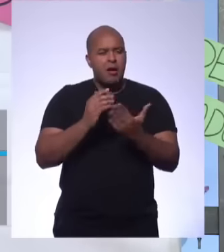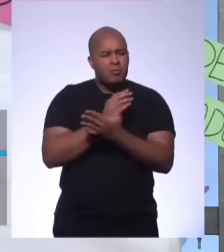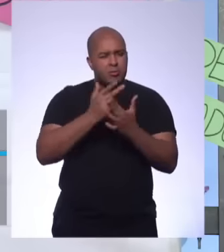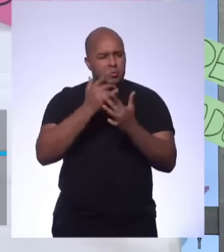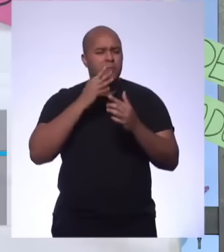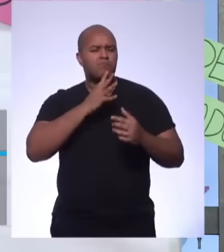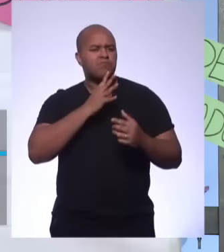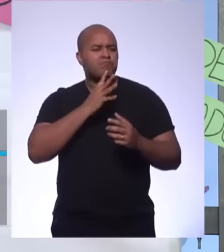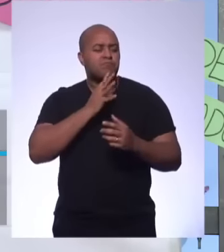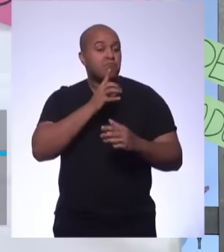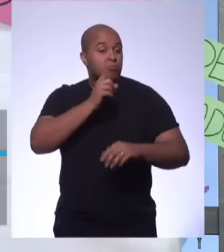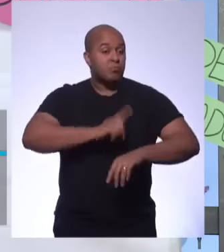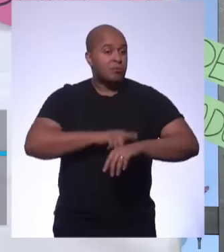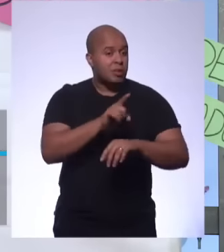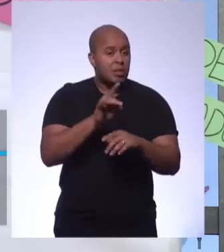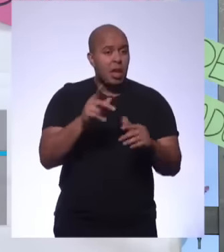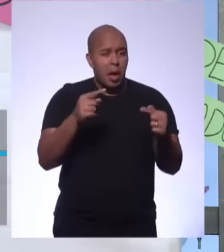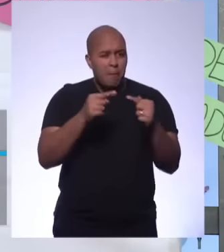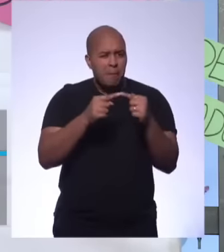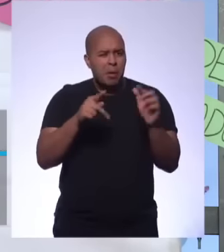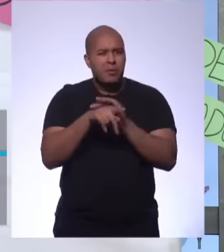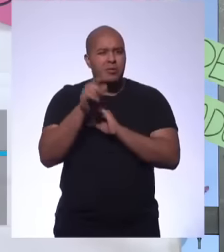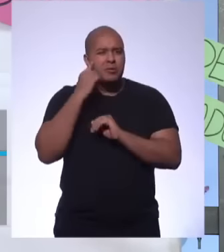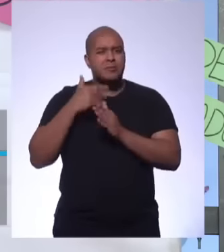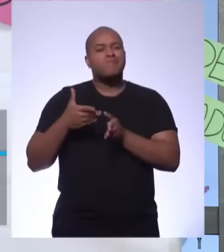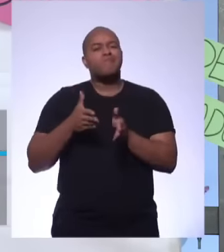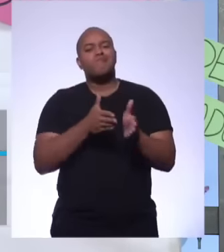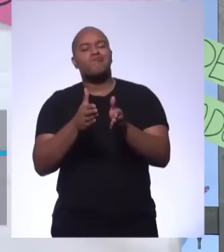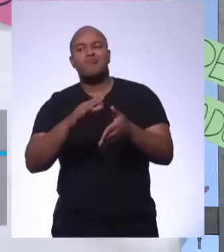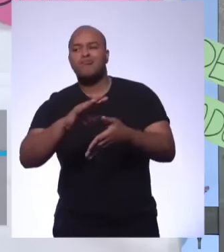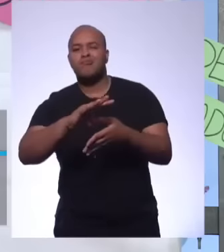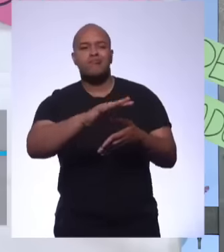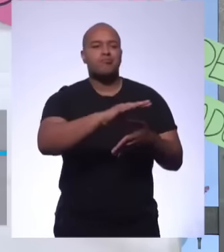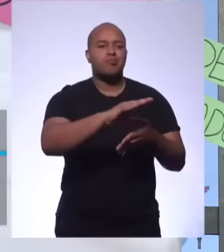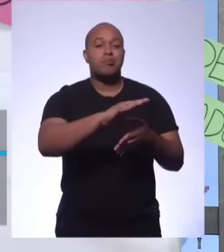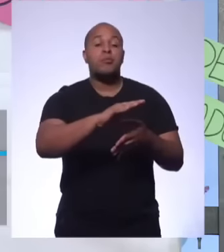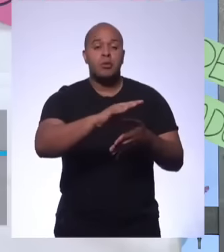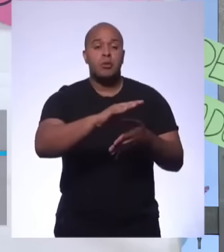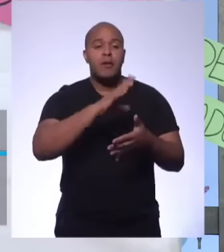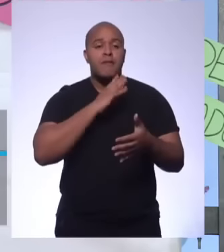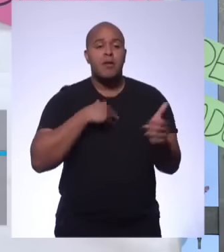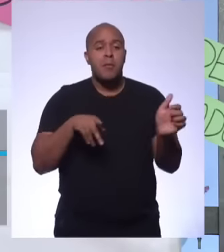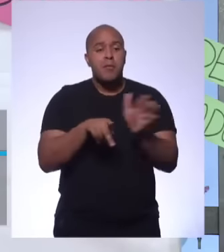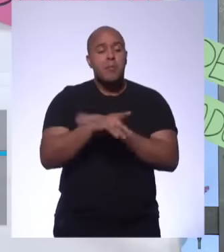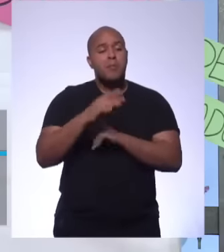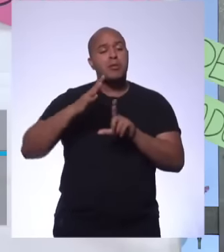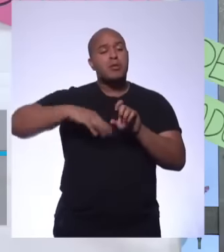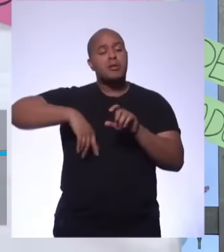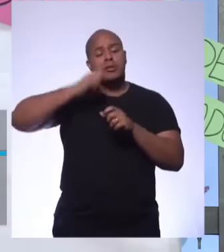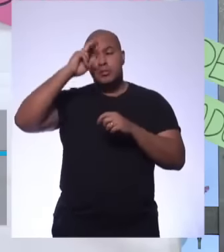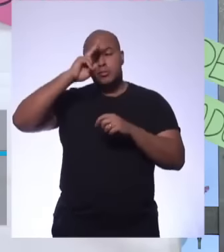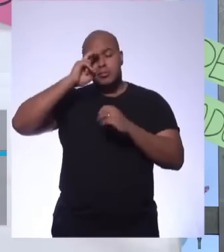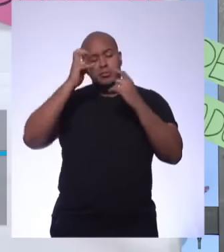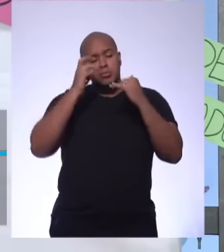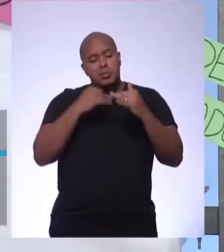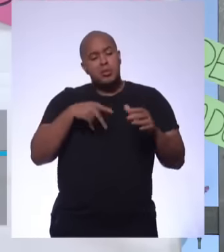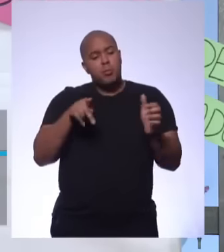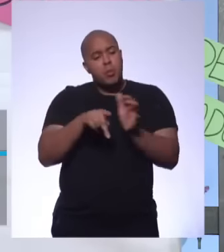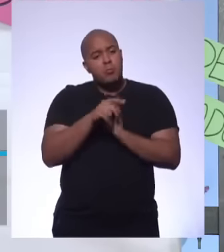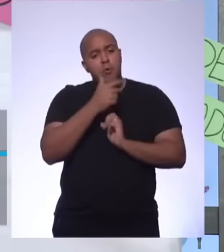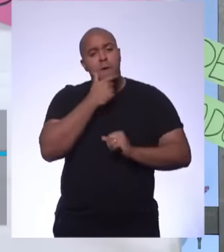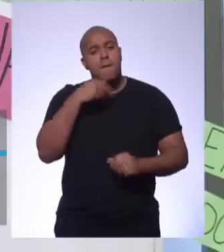conhecido naquele momento sobre essas rotas para o Oriente foi através das lendas, dos contos de Marco Polo.